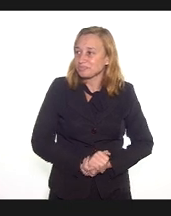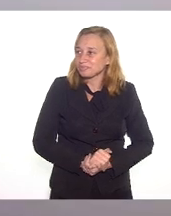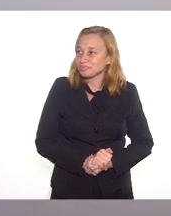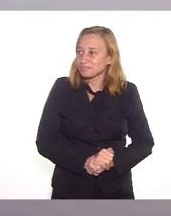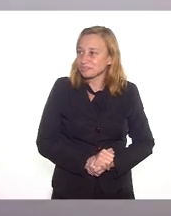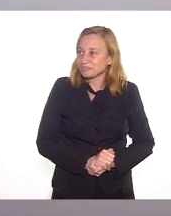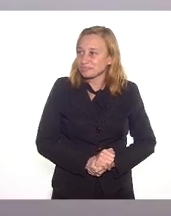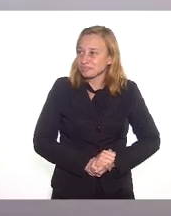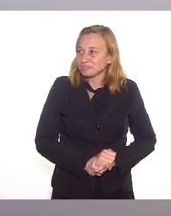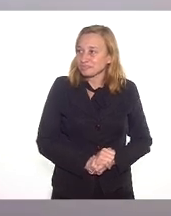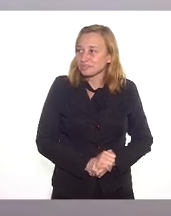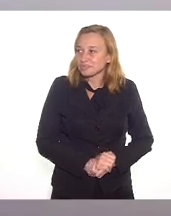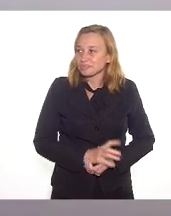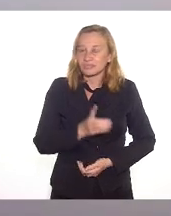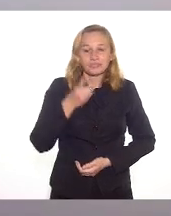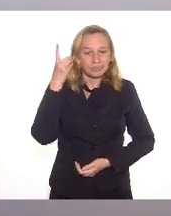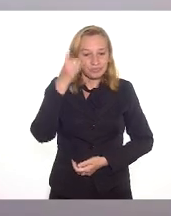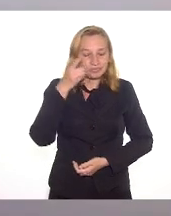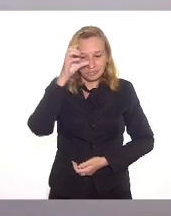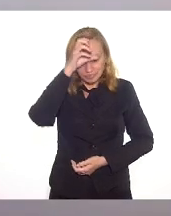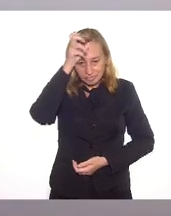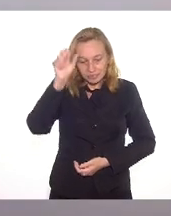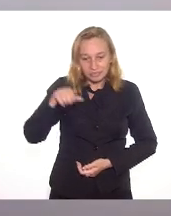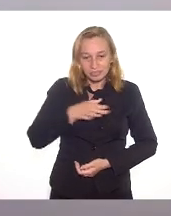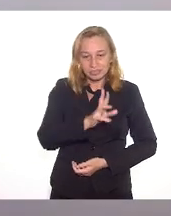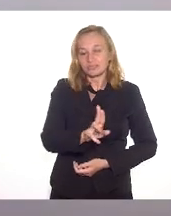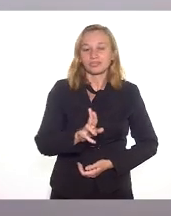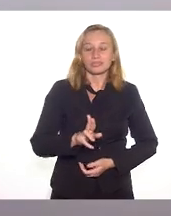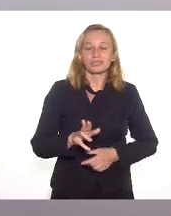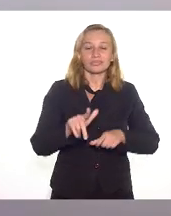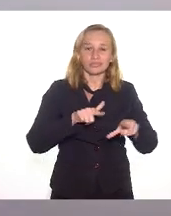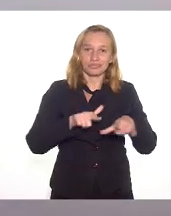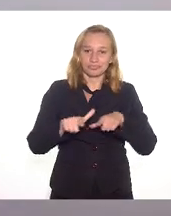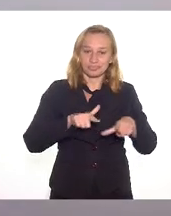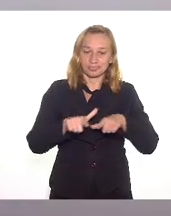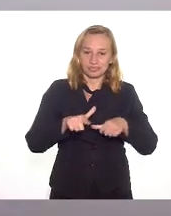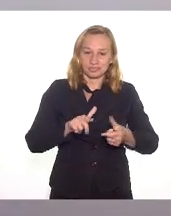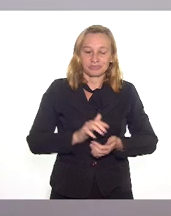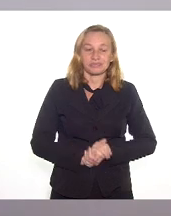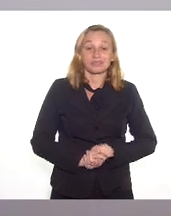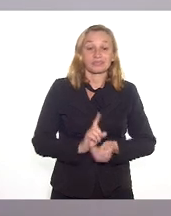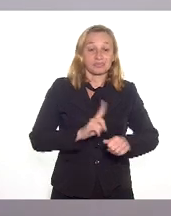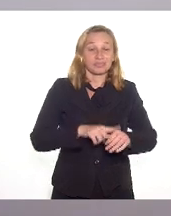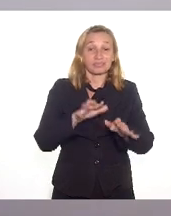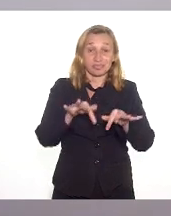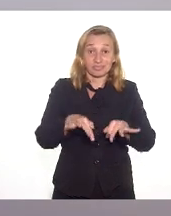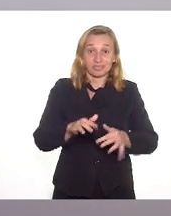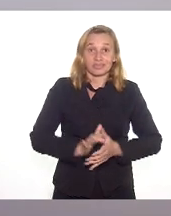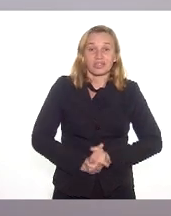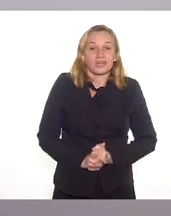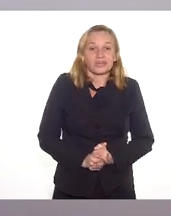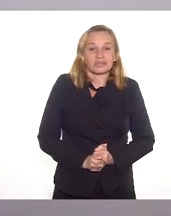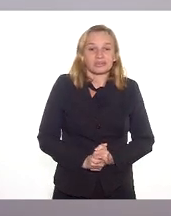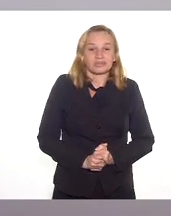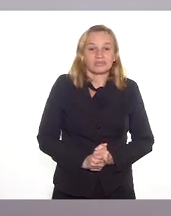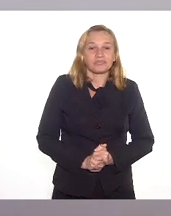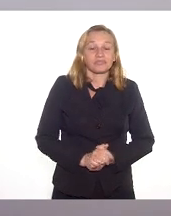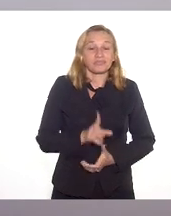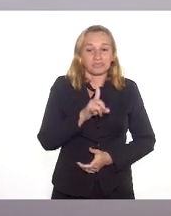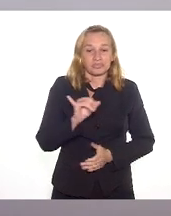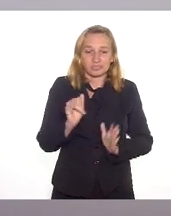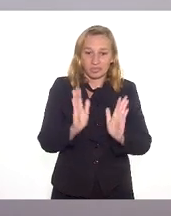Nobre deputada Tia Ju, que preside os trabalhos deste expediente final da sessão de